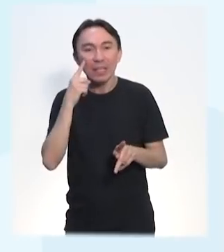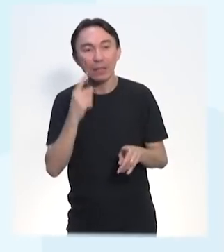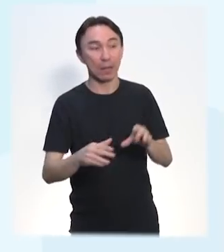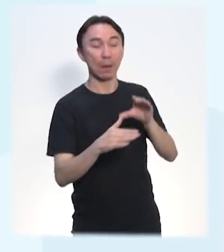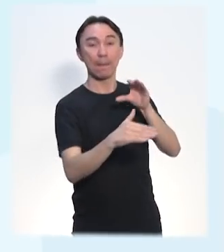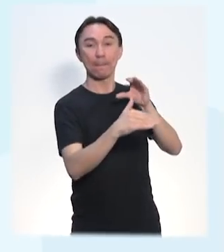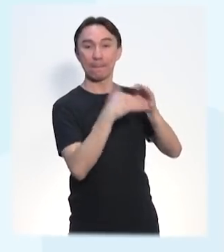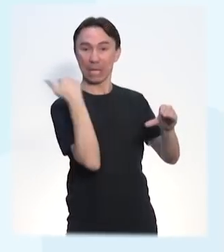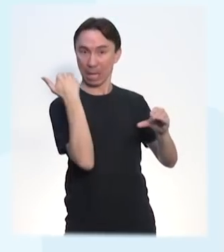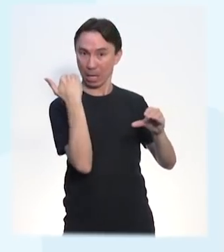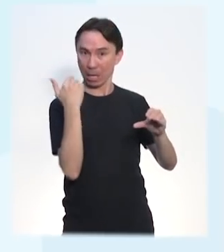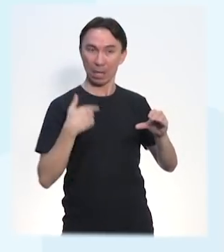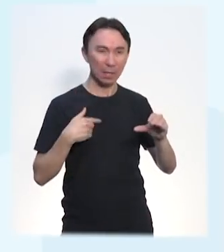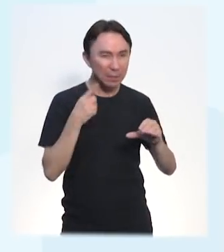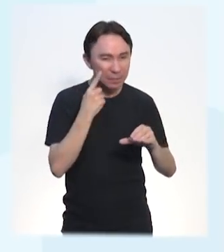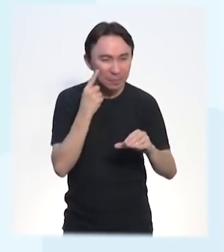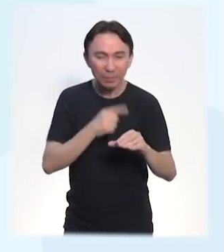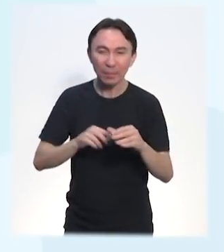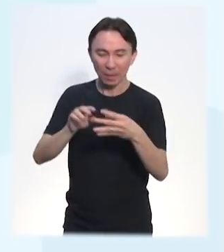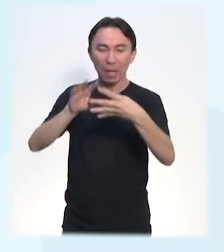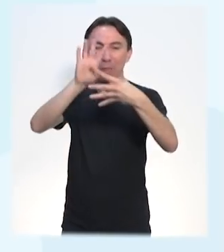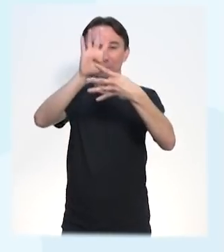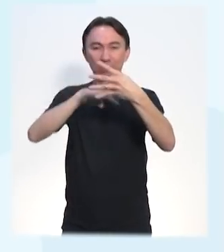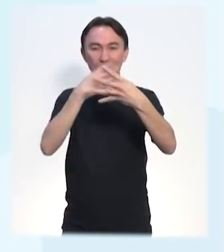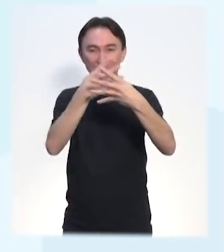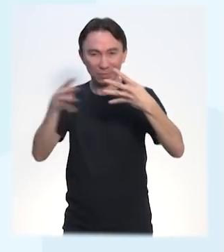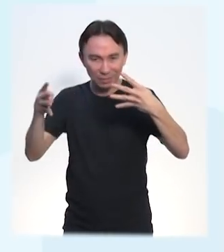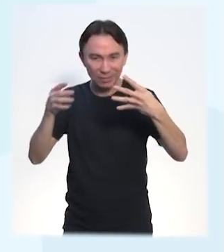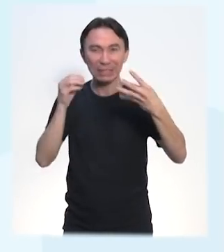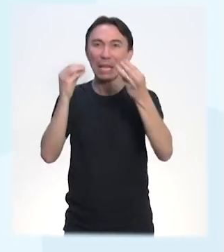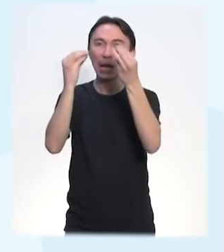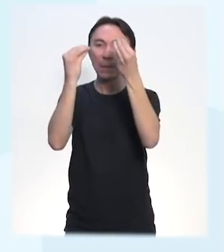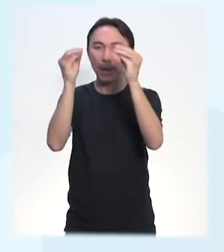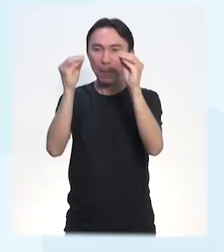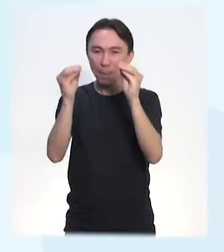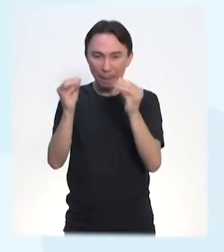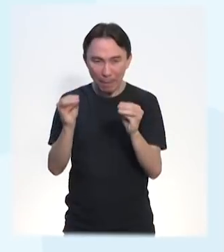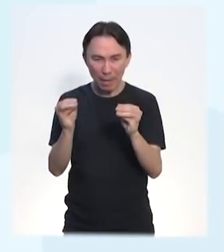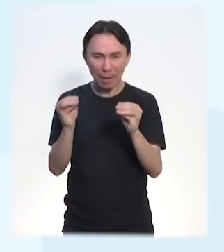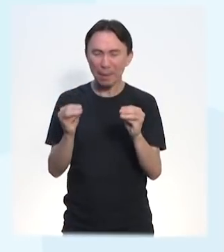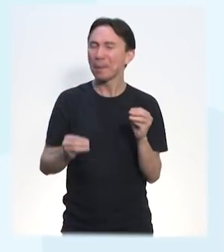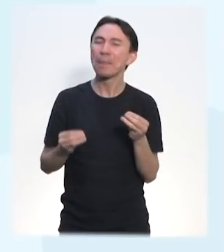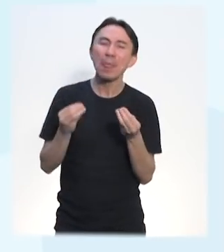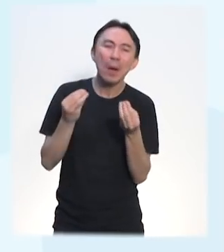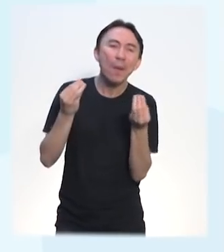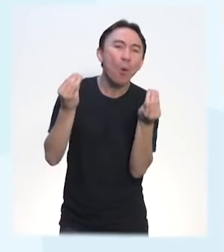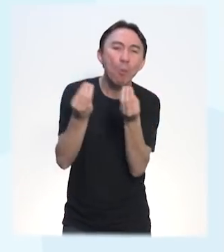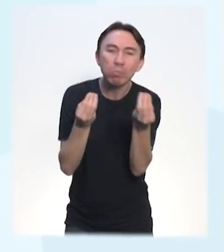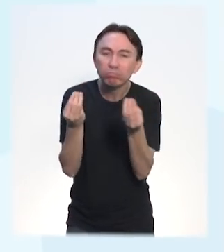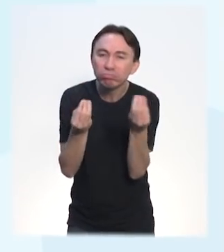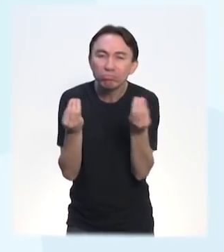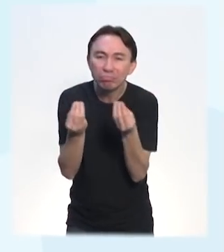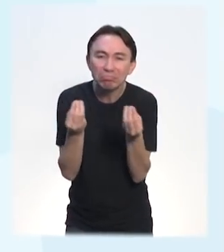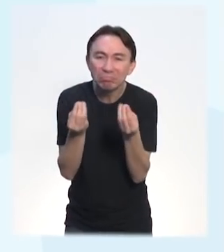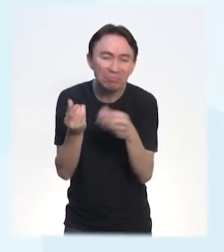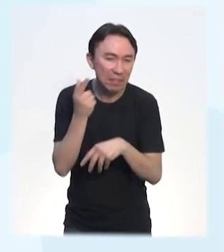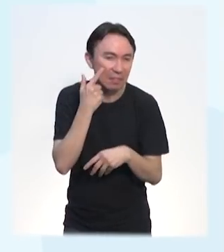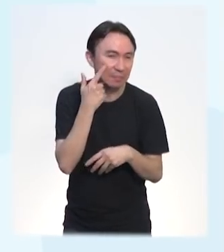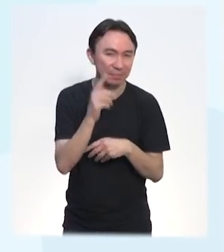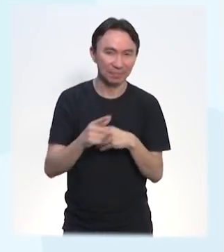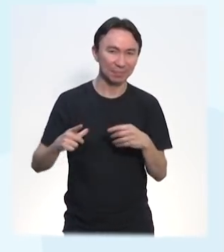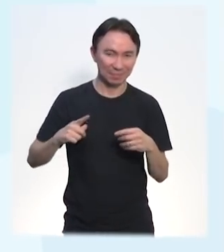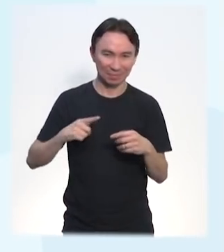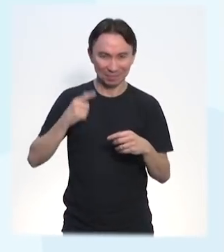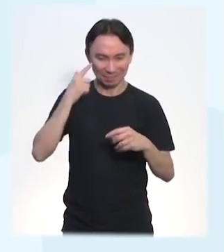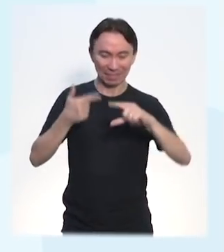vocês preencherem, e essa planilha aí que vocês vão receber é para pontuação. Como que vai funcionar? Então, nesse QR Code